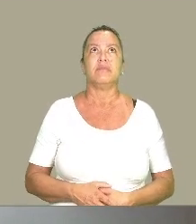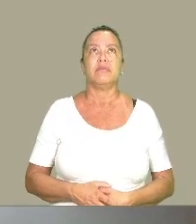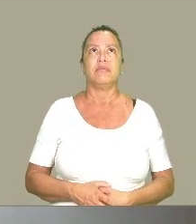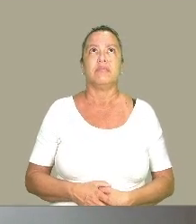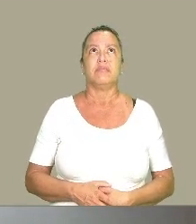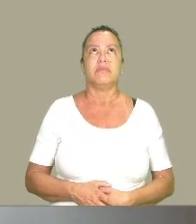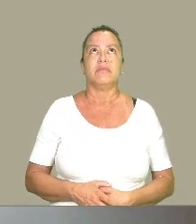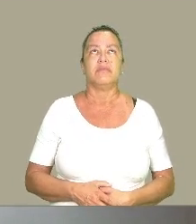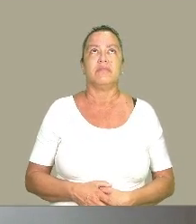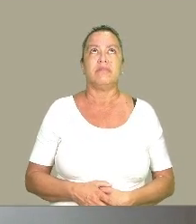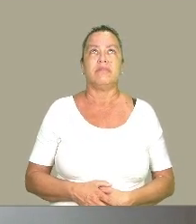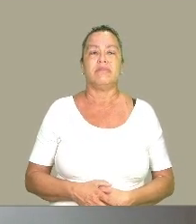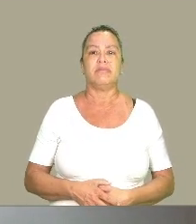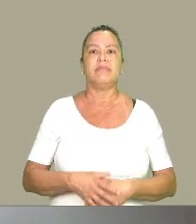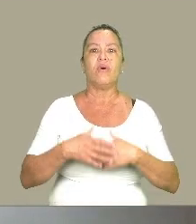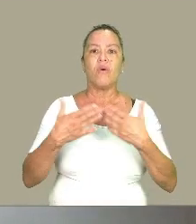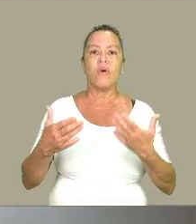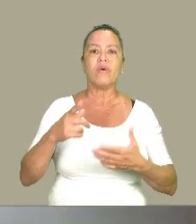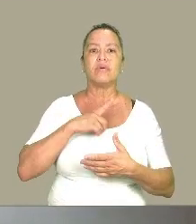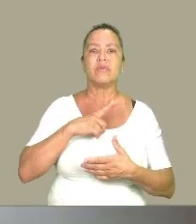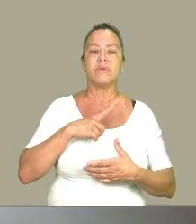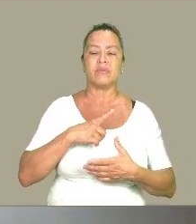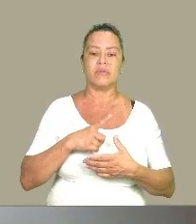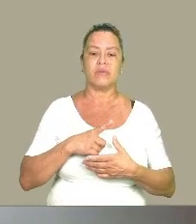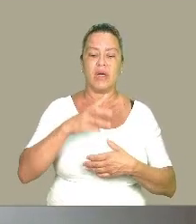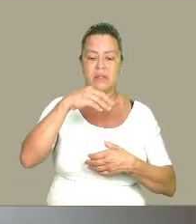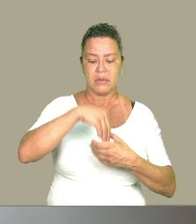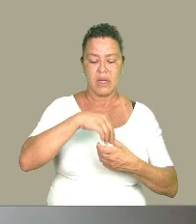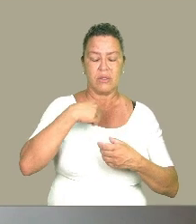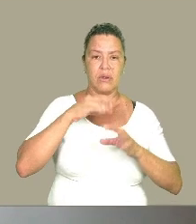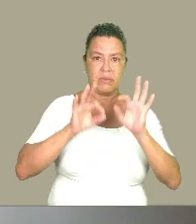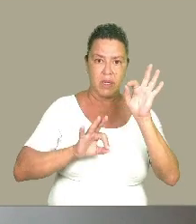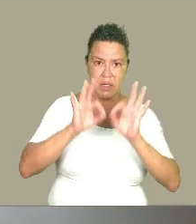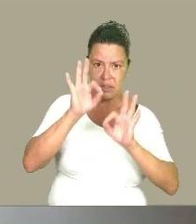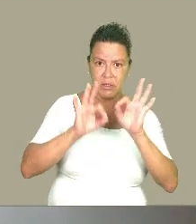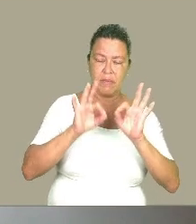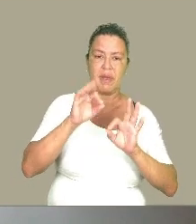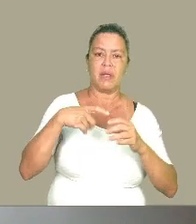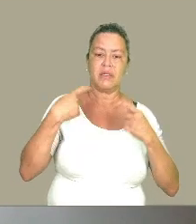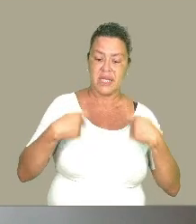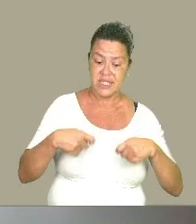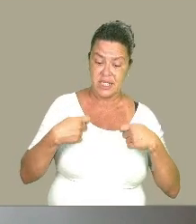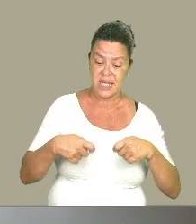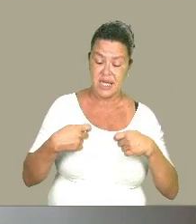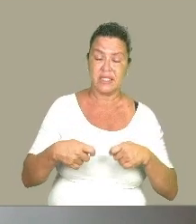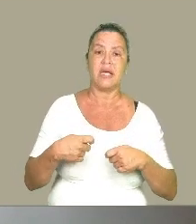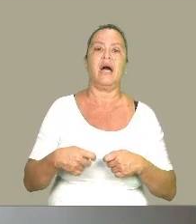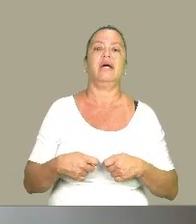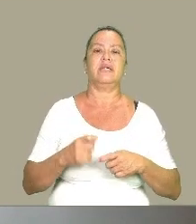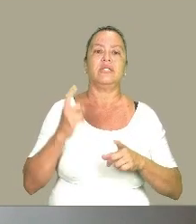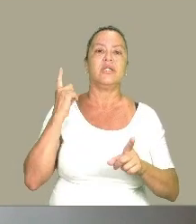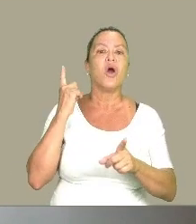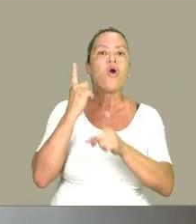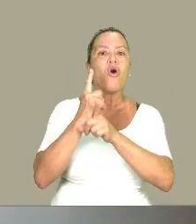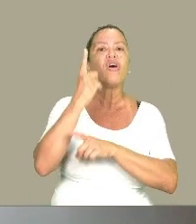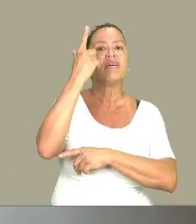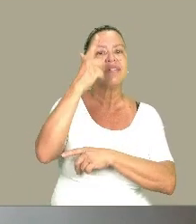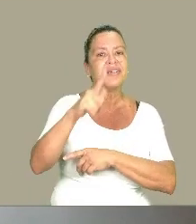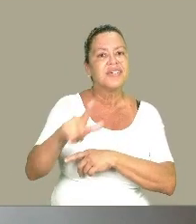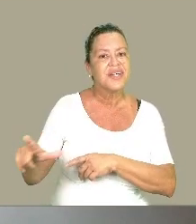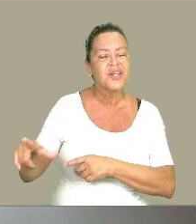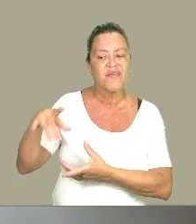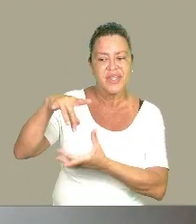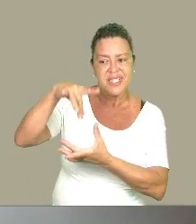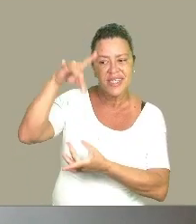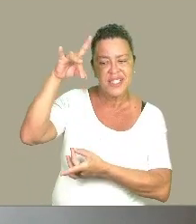Igualmente, tal como tivemos dentro do nosso planejamento a necessidade de reencontro com esse espírito